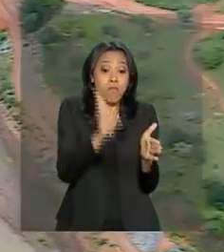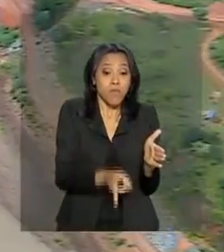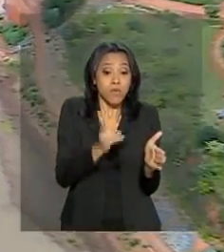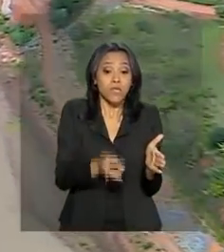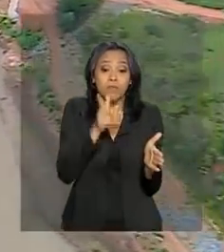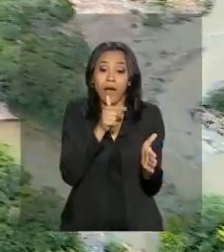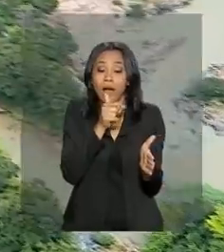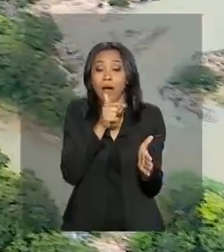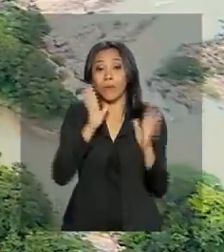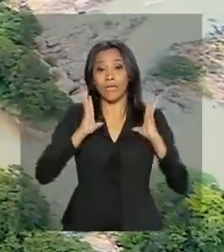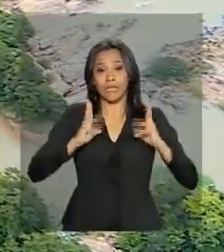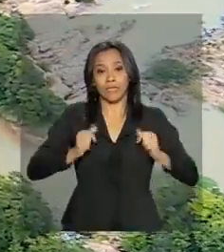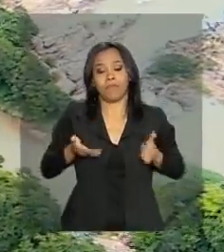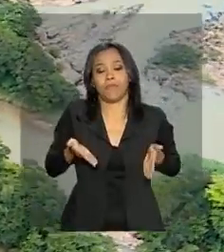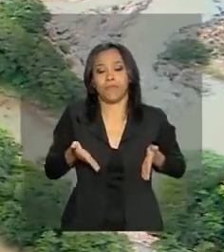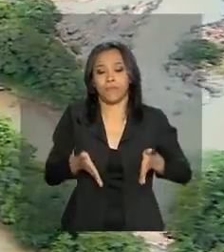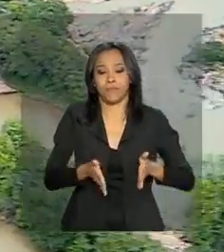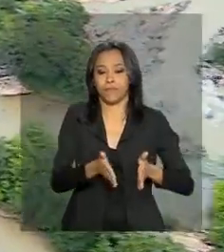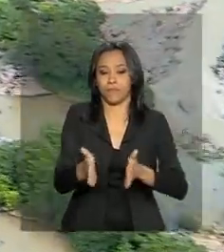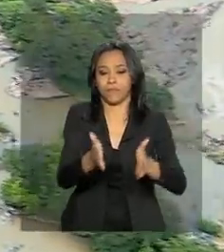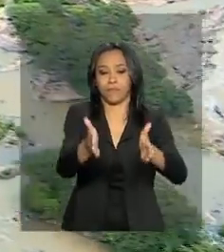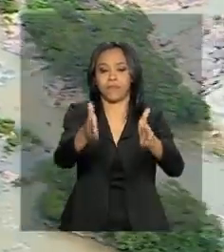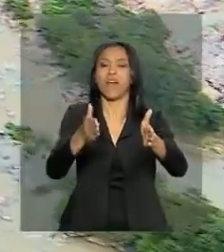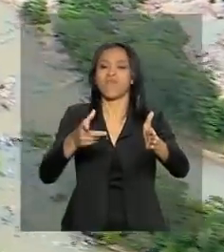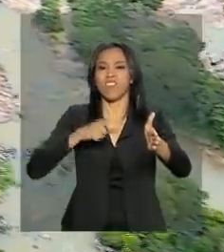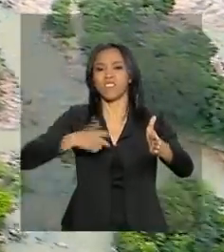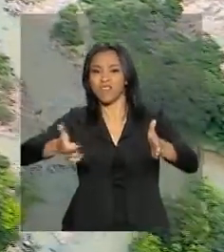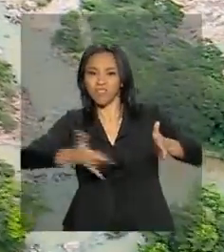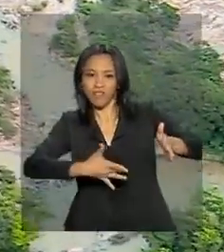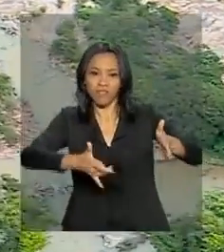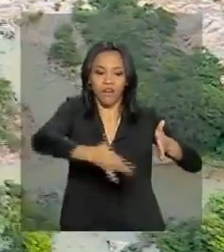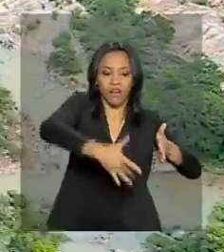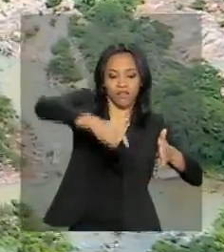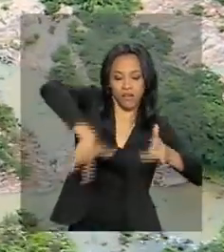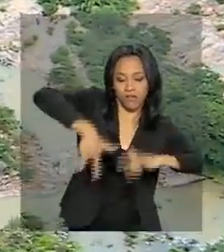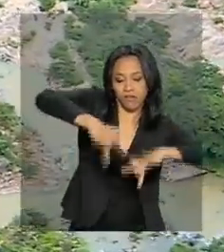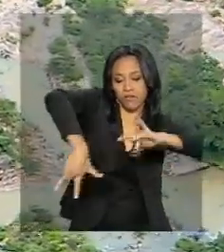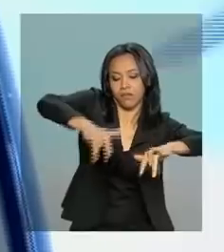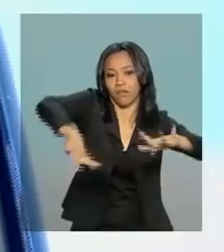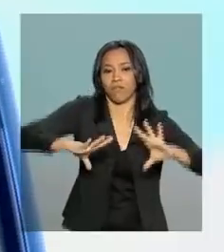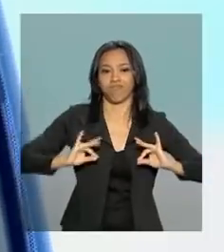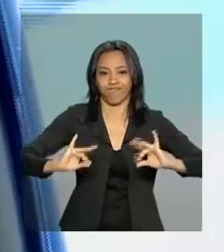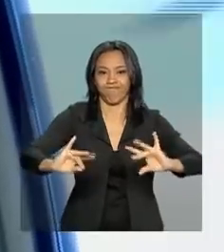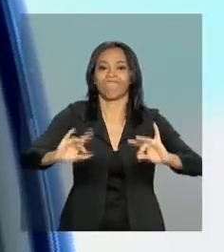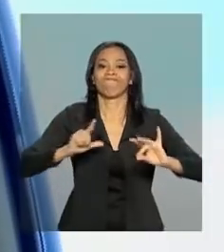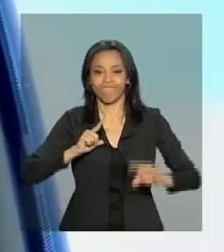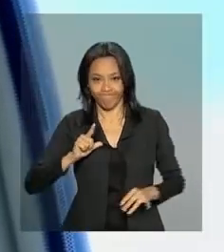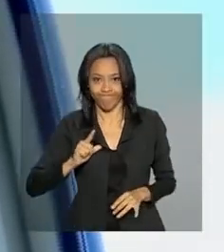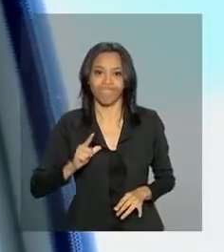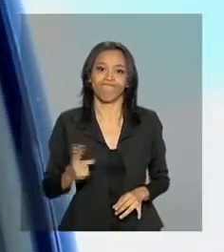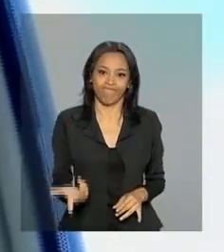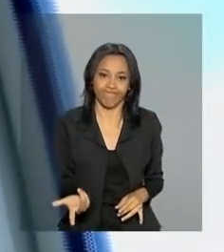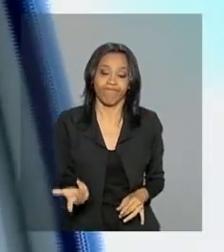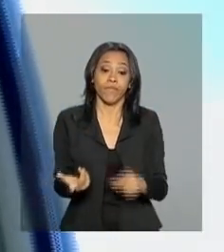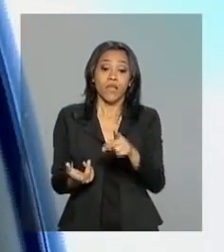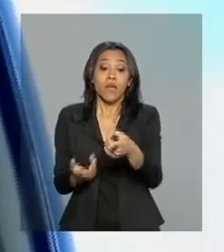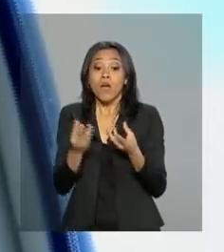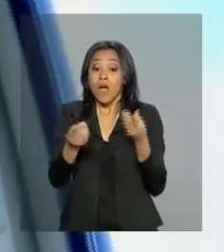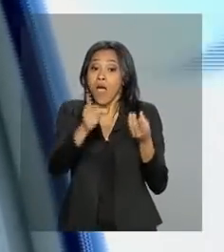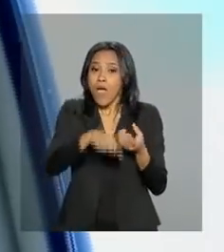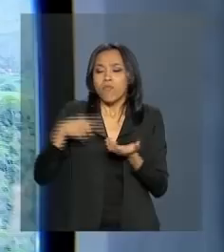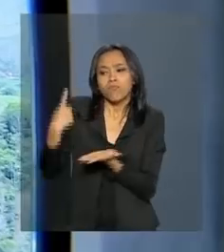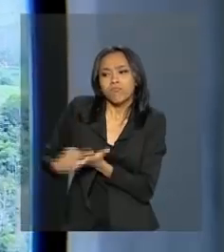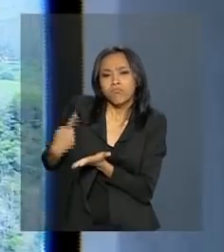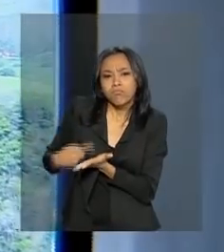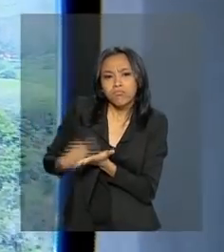rio Gualacho do Norte, os resíduos de mineração ainda estão por toda a bacia do Rio Doce. O manejo do material é definido em conjunto